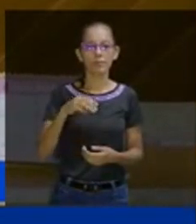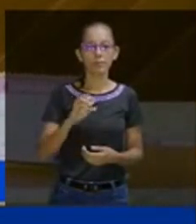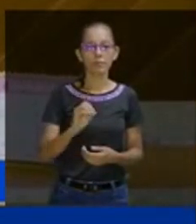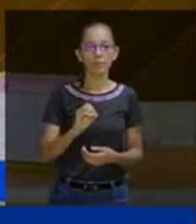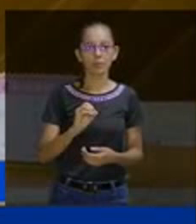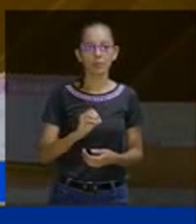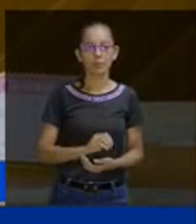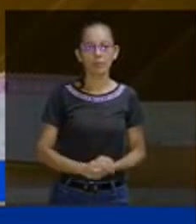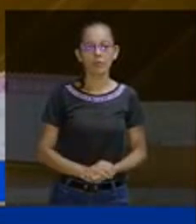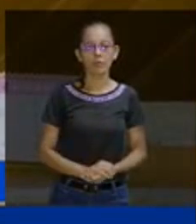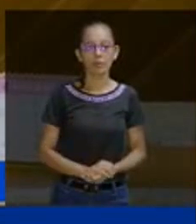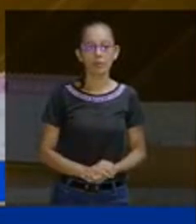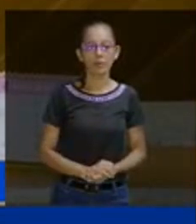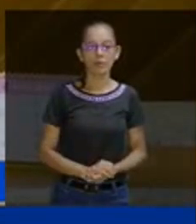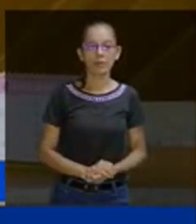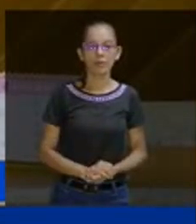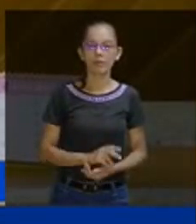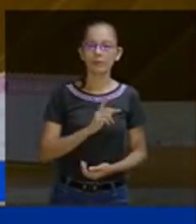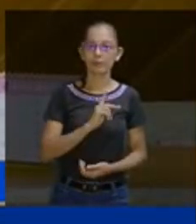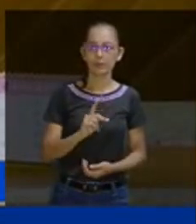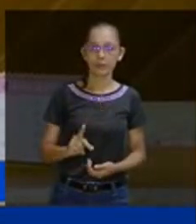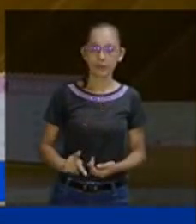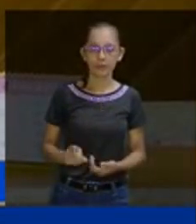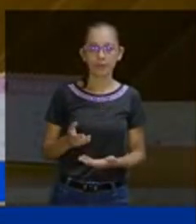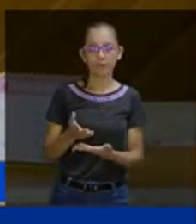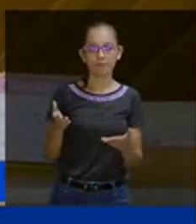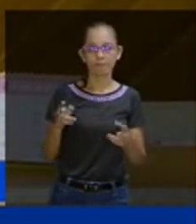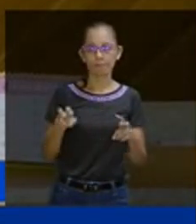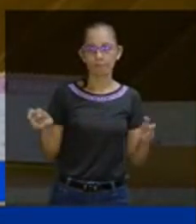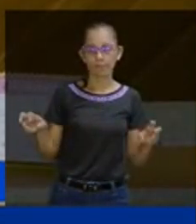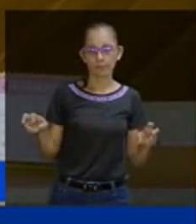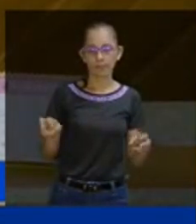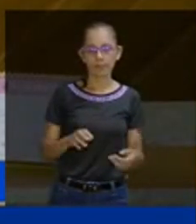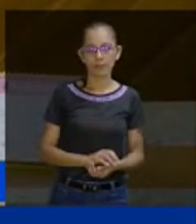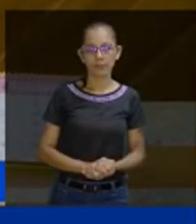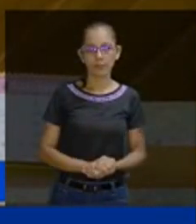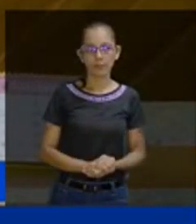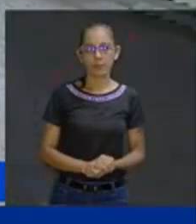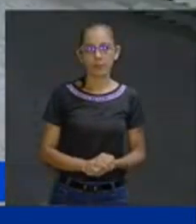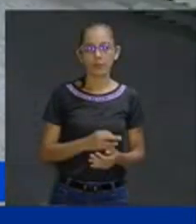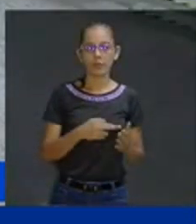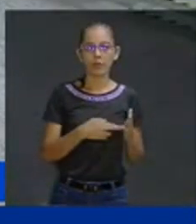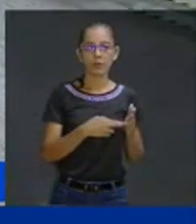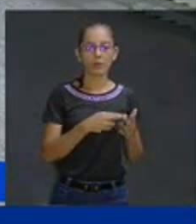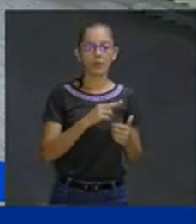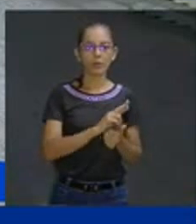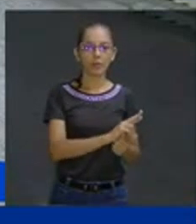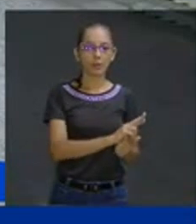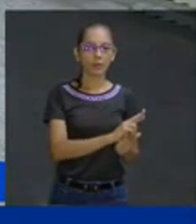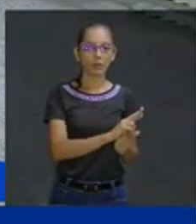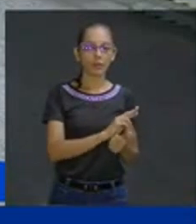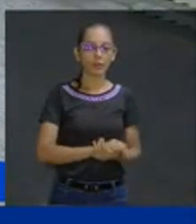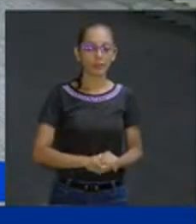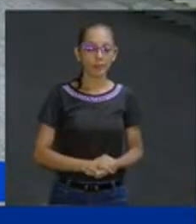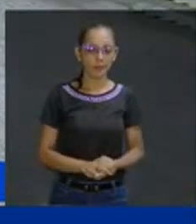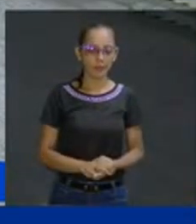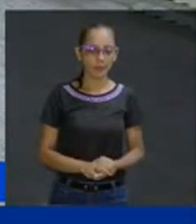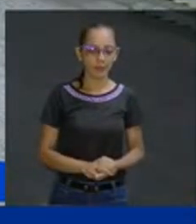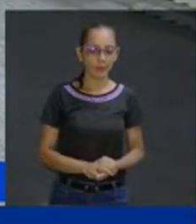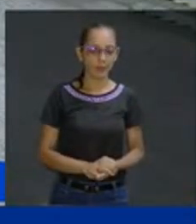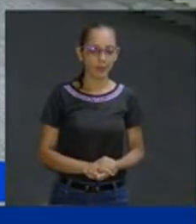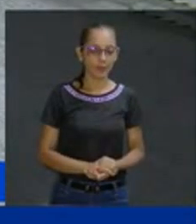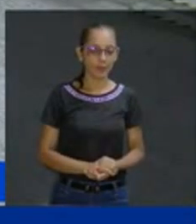Senhor presidente, eminentes pares, senhora procuradora regional eleitoral. Imagem ampla do